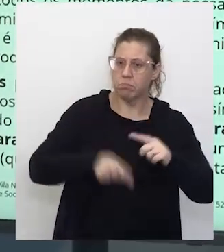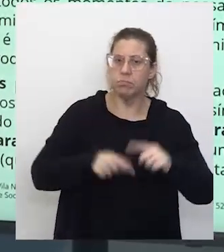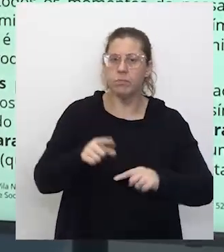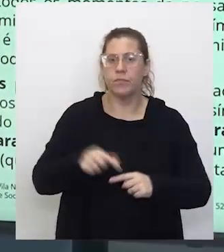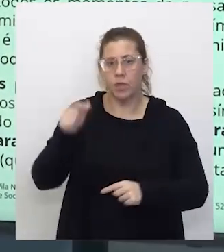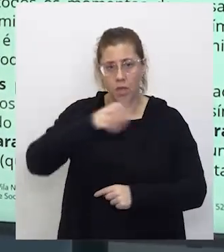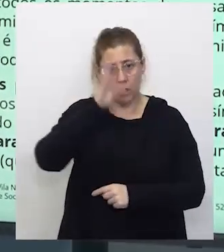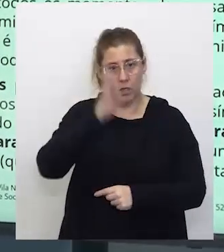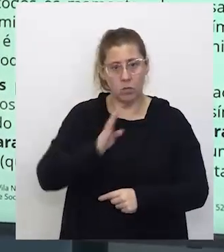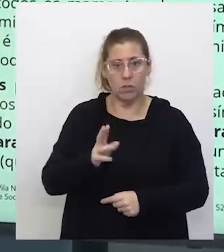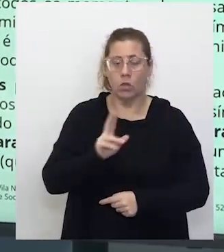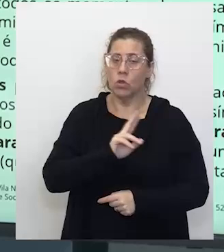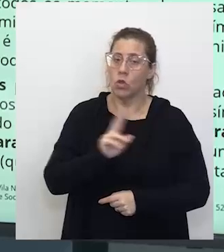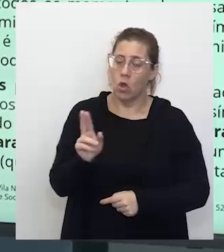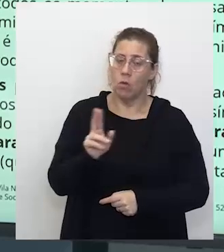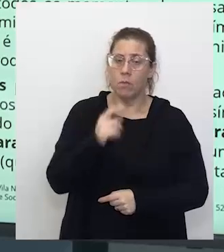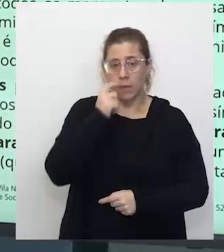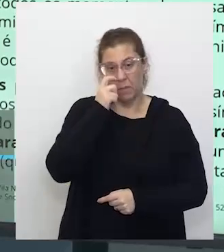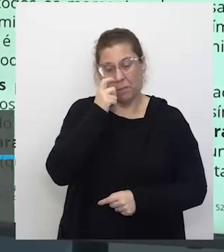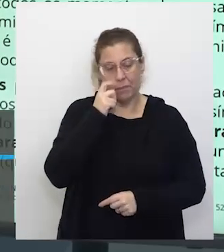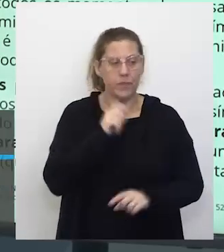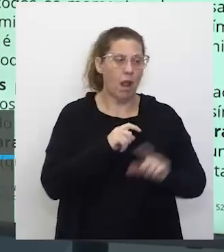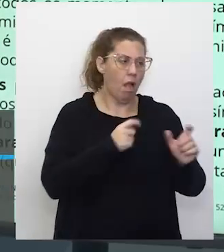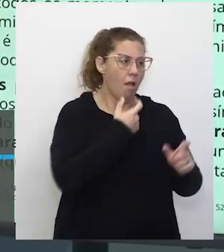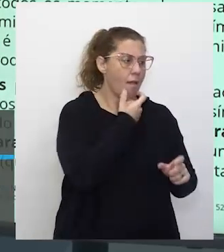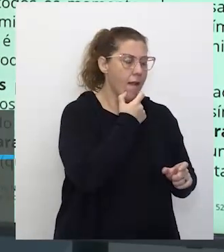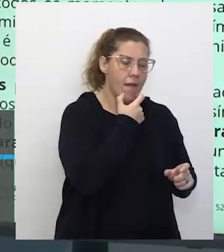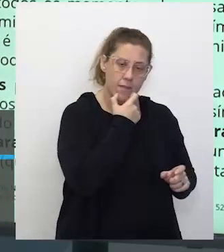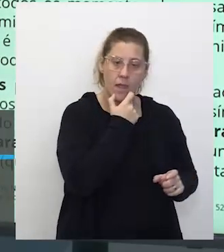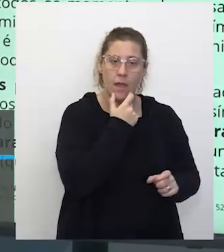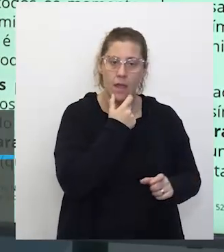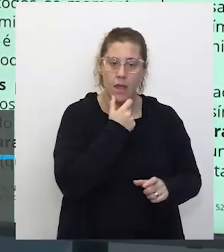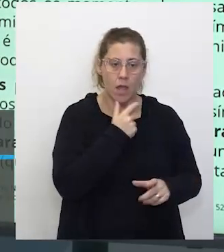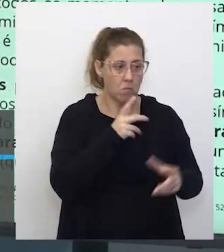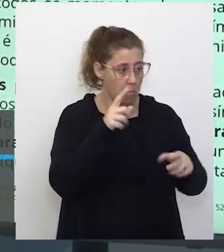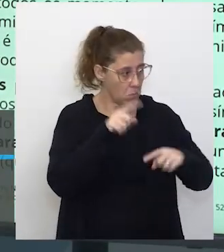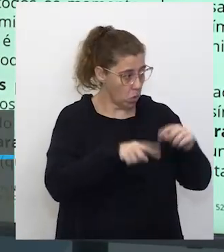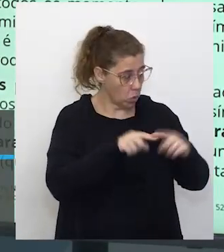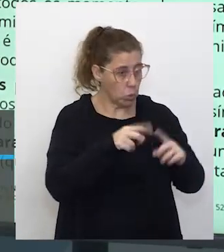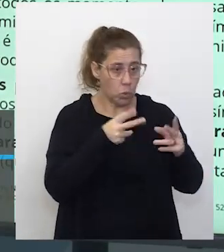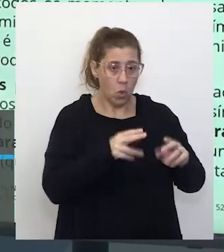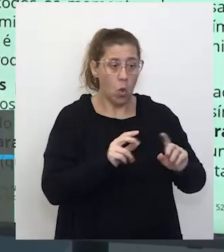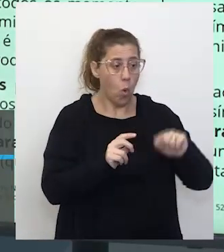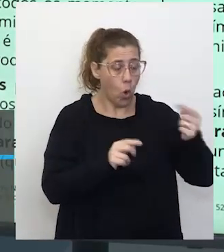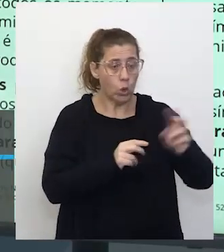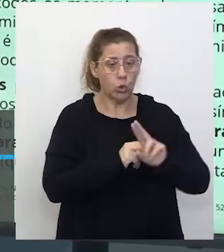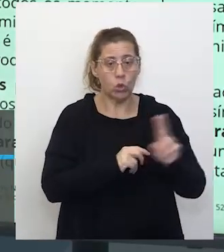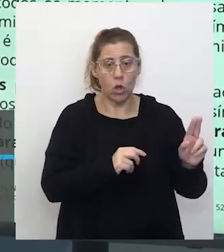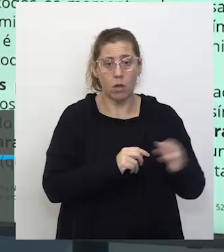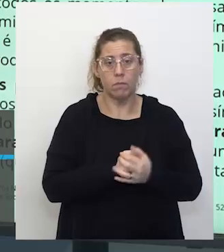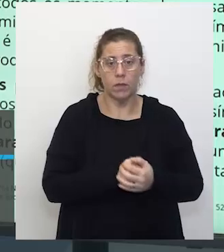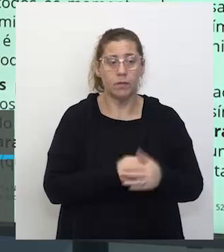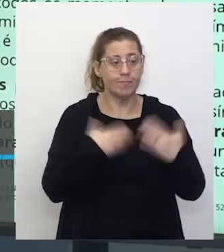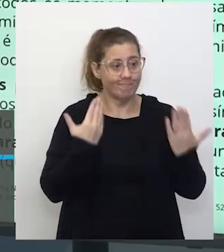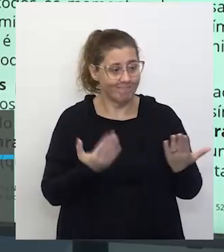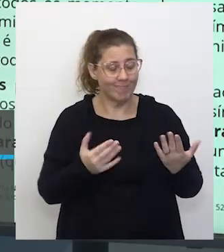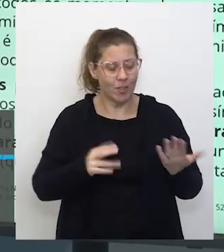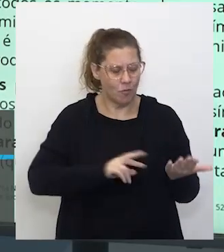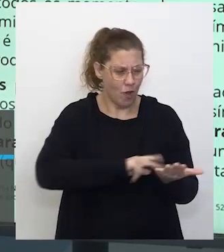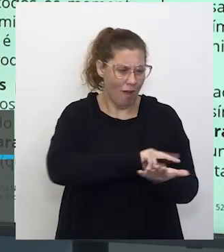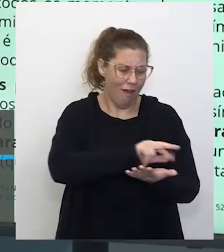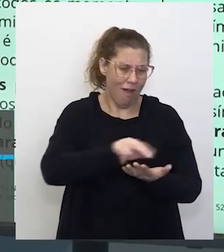no Brasil nós nomeamos de um jeito. Na Inglaterra, esses mesmos objetos possuem outros nomes, e é essa